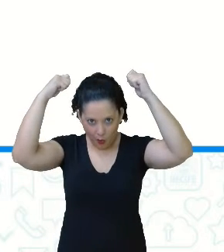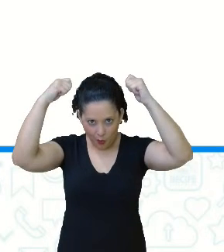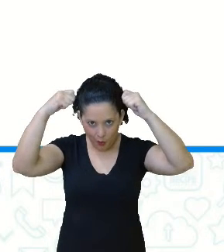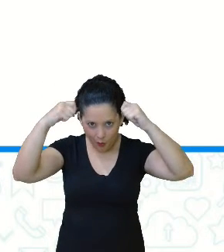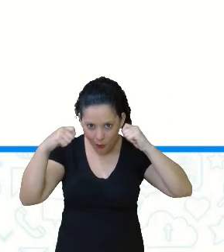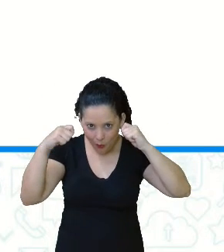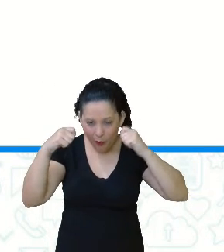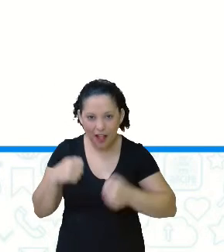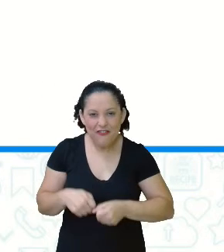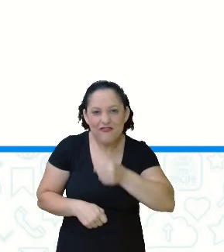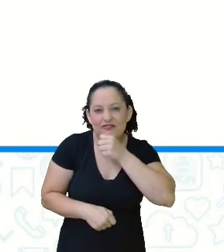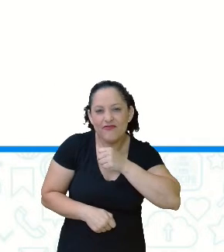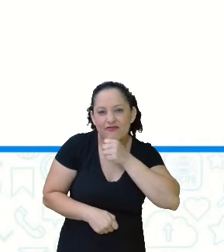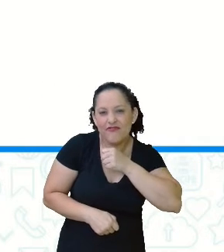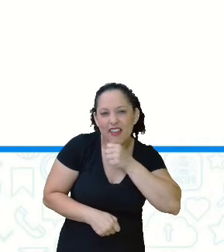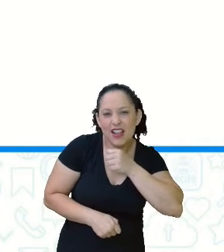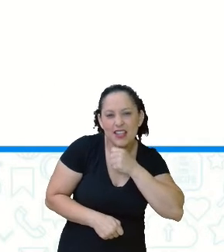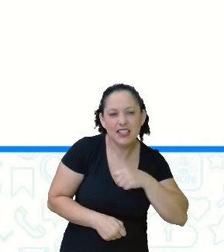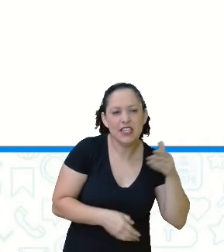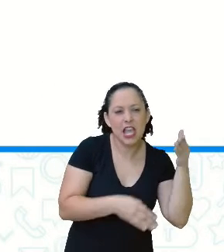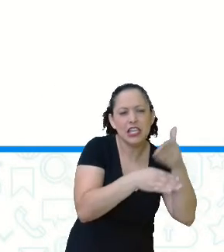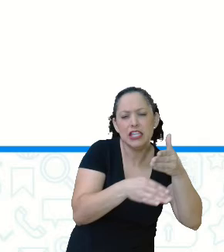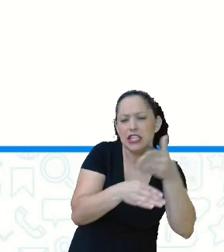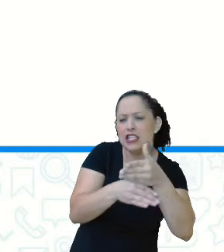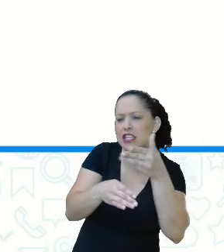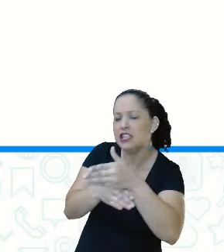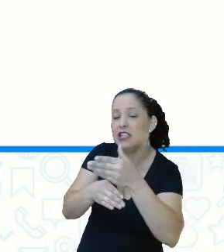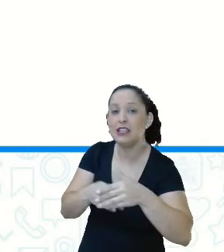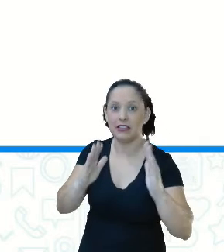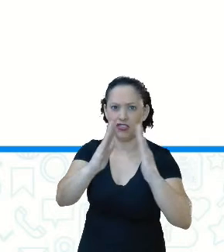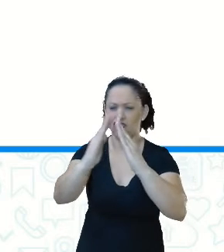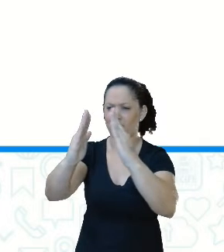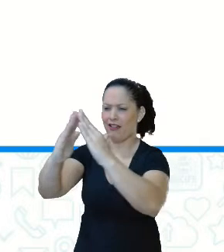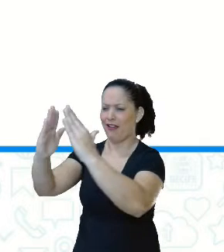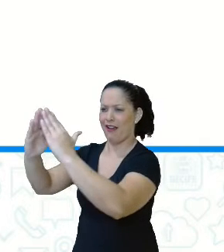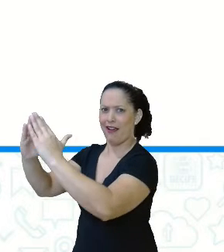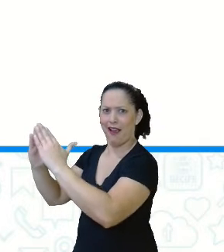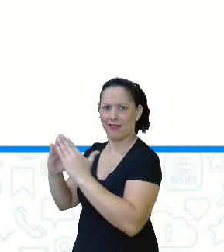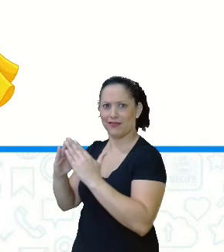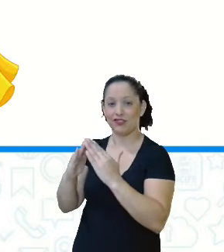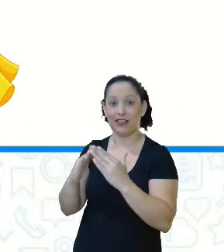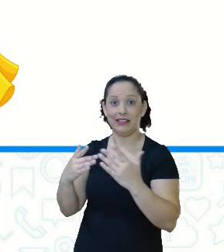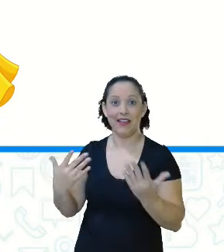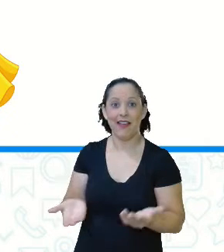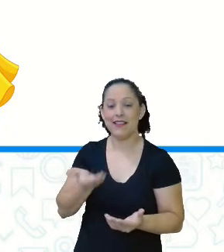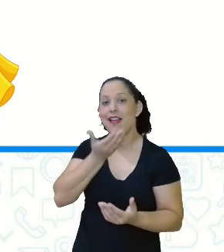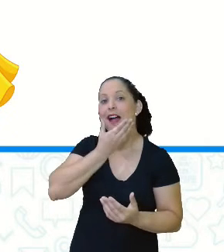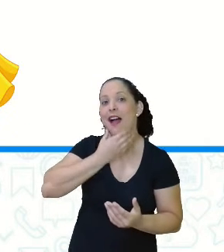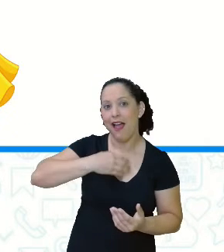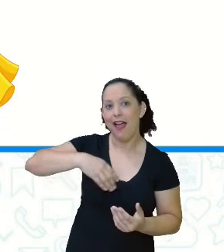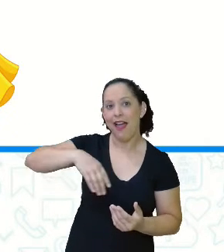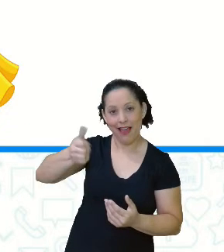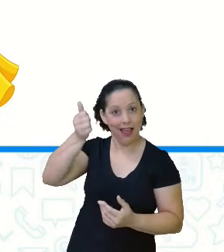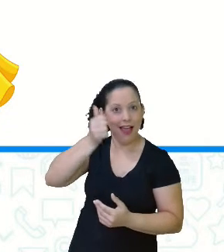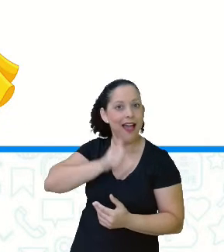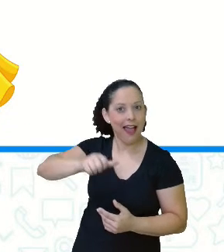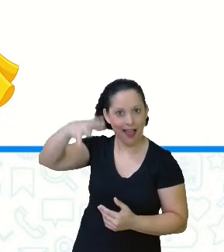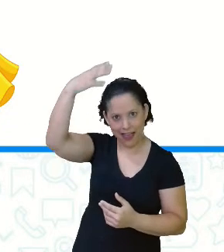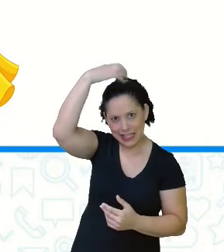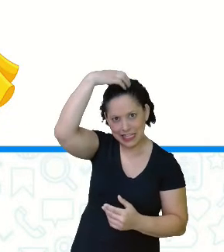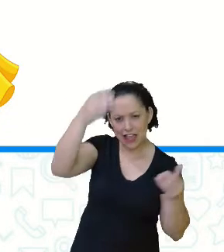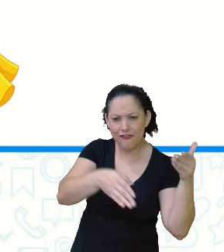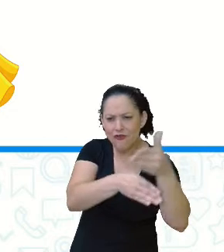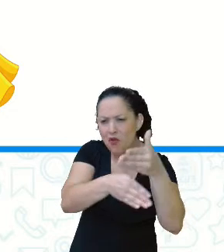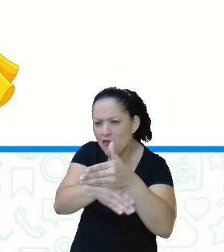a bater à porta de todas as casas. Certa vez, a rainha chegou à casa dos 7 anões. Branca de